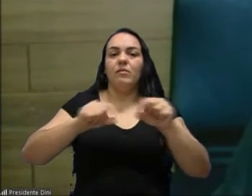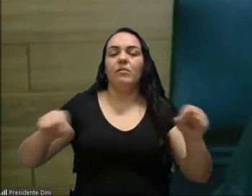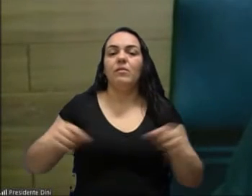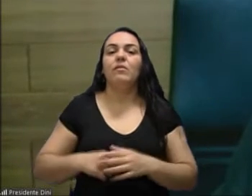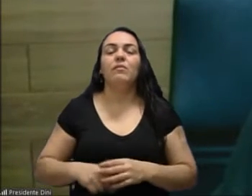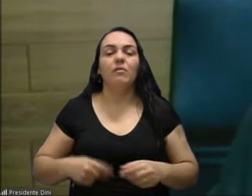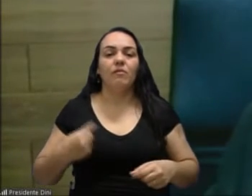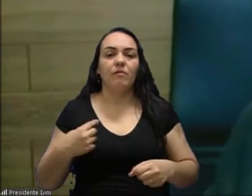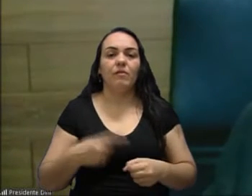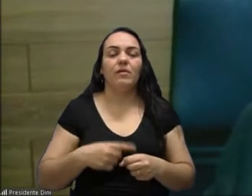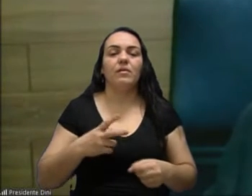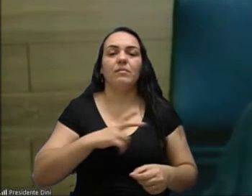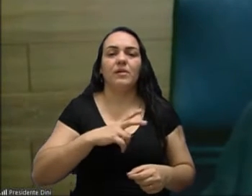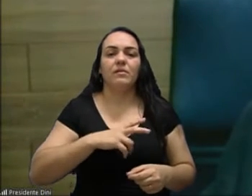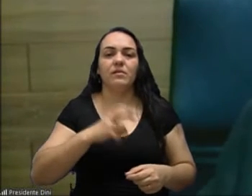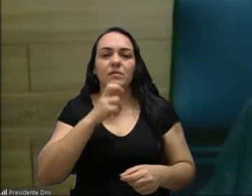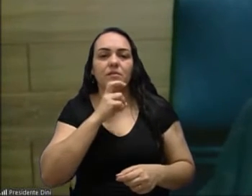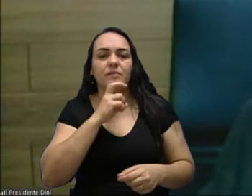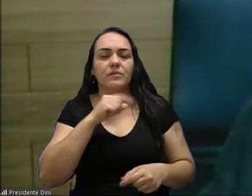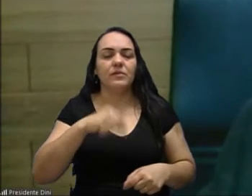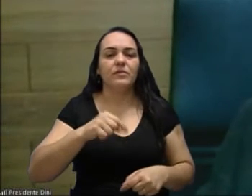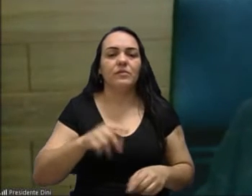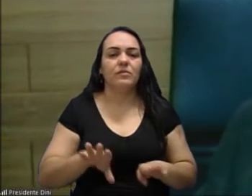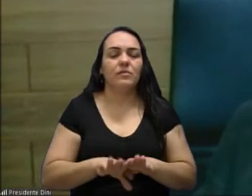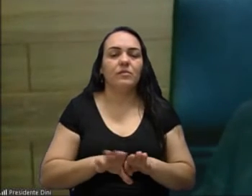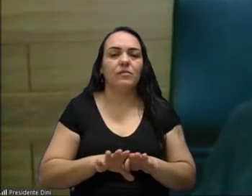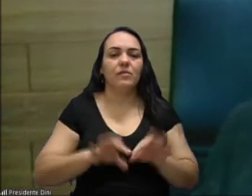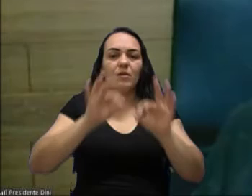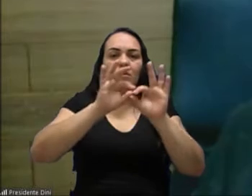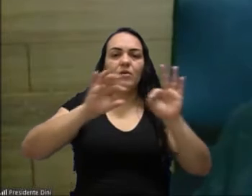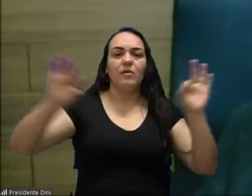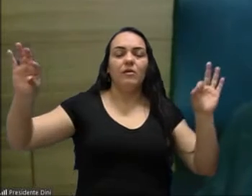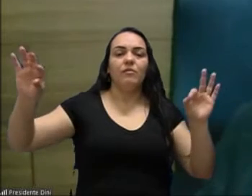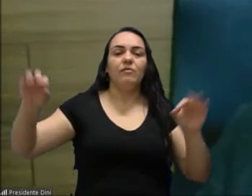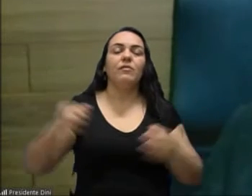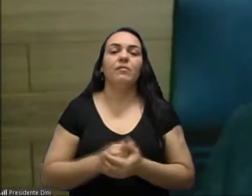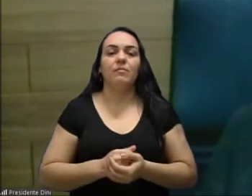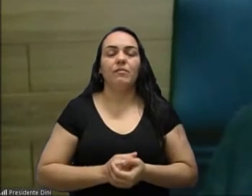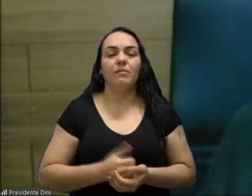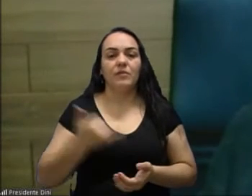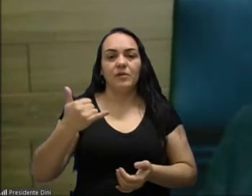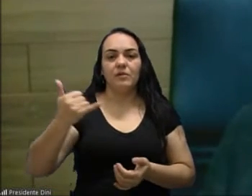patrimônio municipal de Sorocaba e das providências em discussão tem a palavra o autor